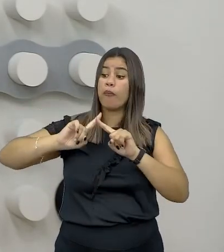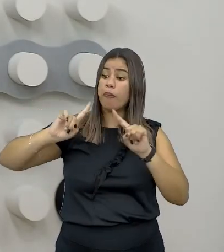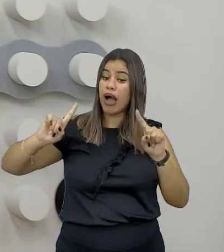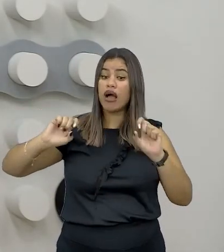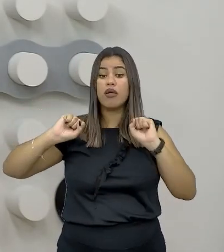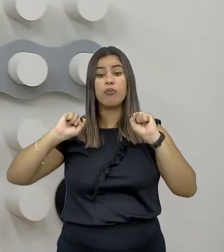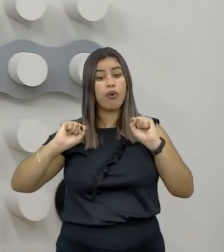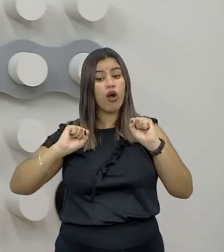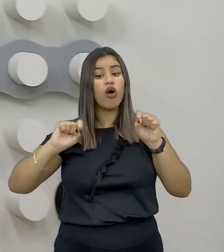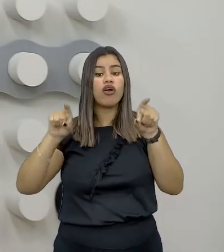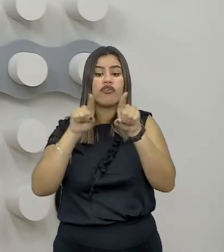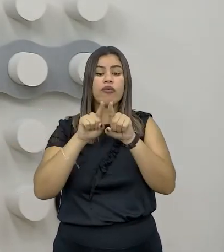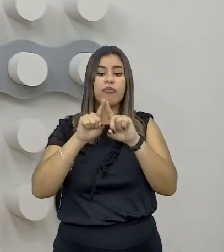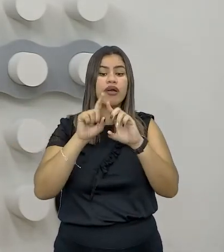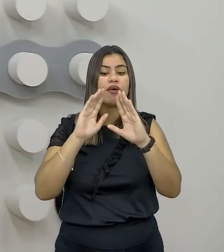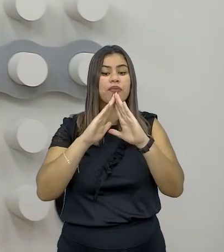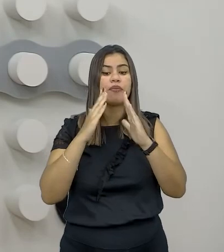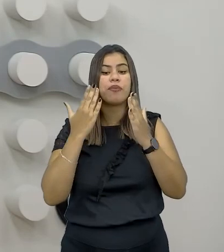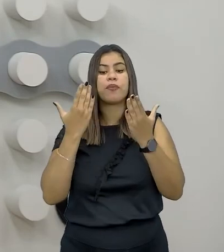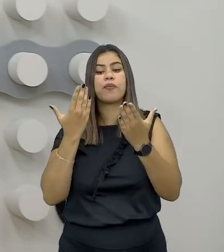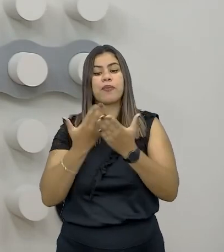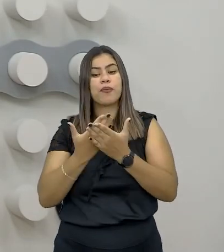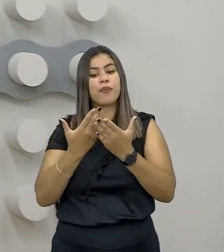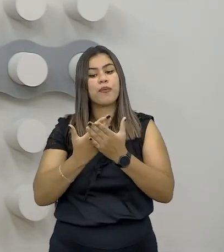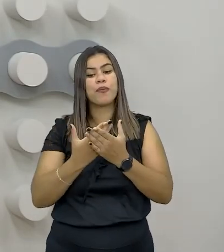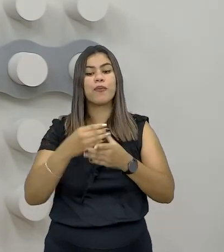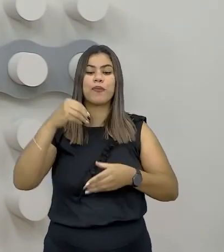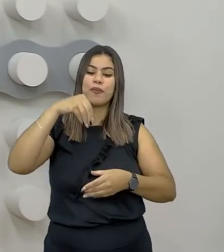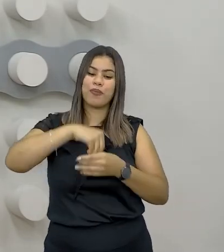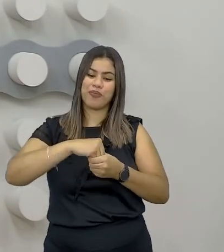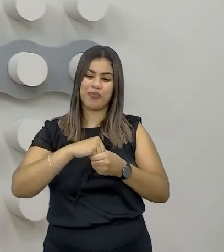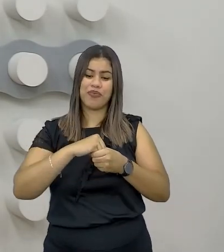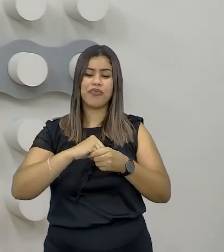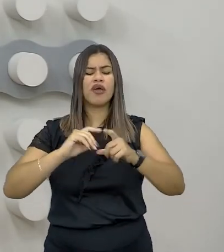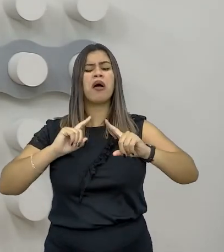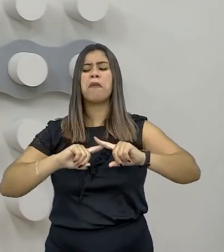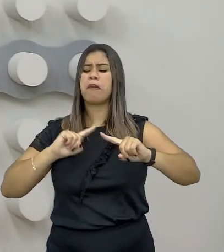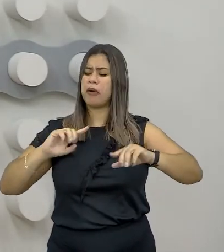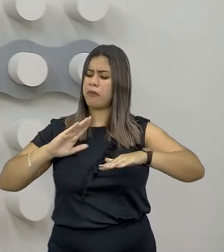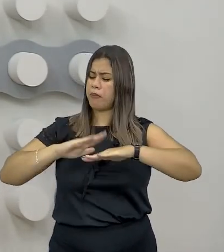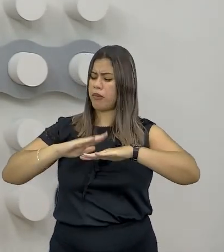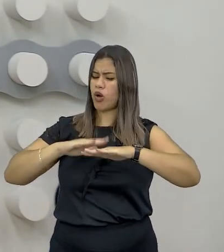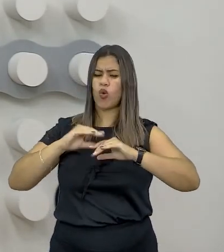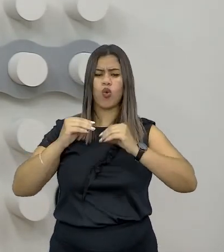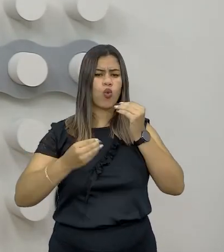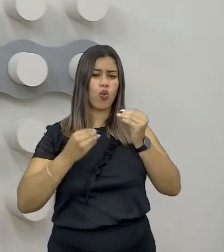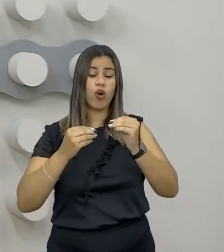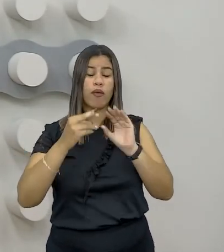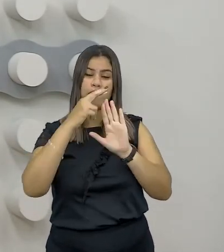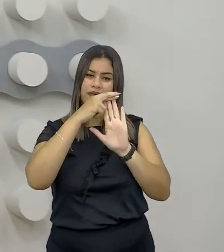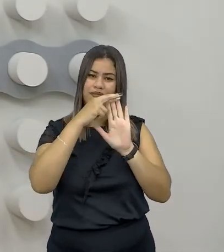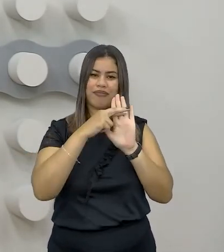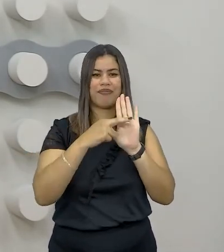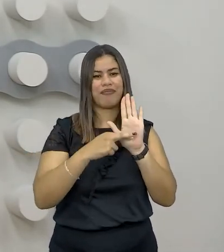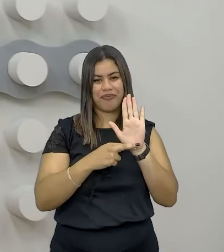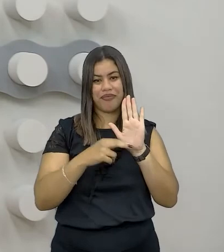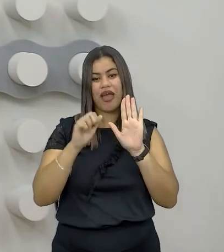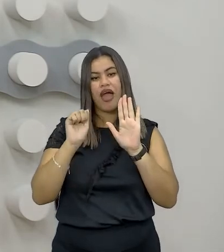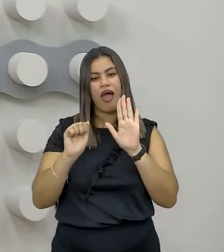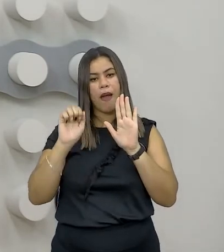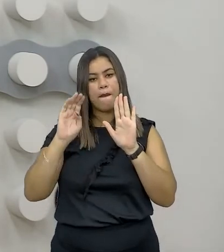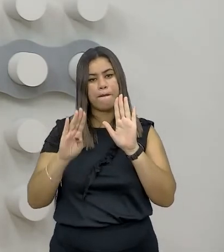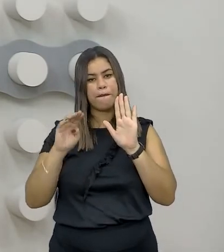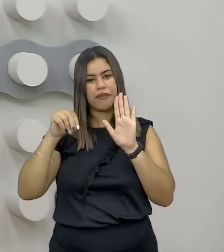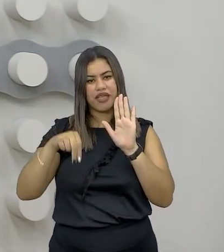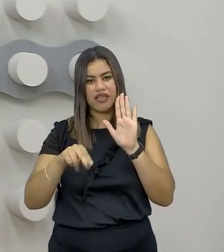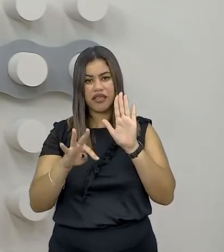ideia importante também. Como fazer isso? Então, aprendendo essas normas aí da ABNT, um ponto que já